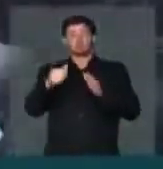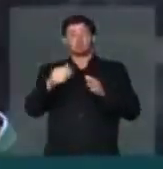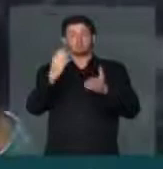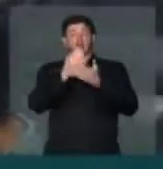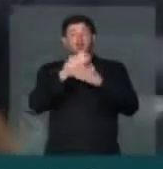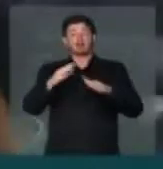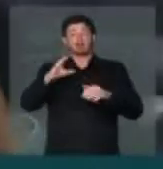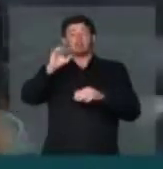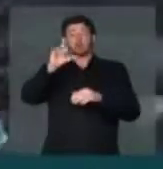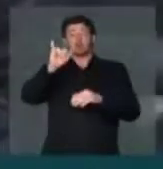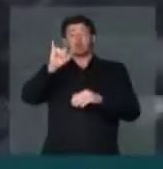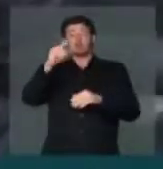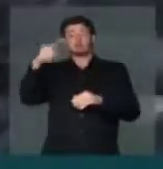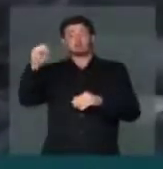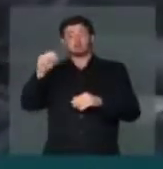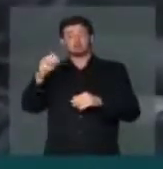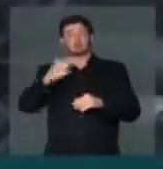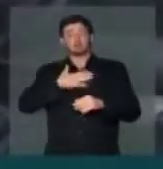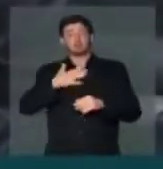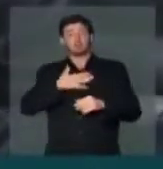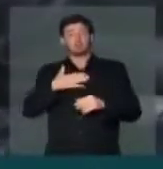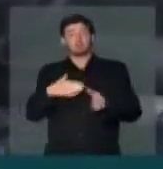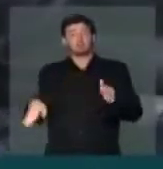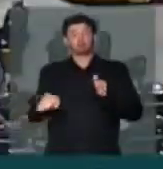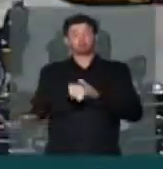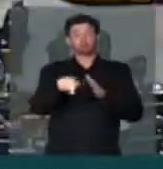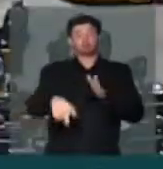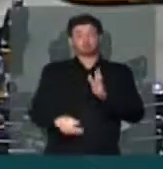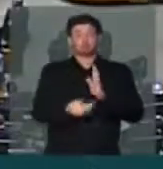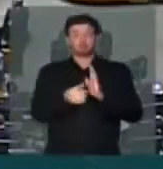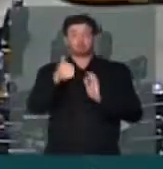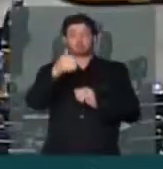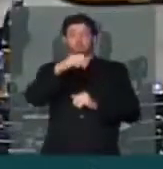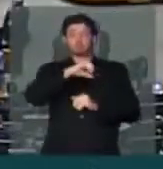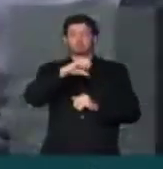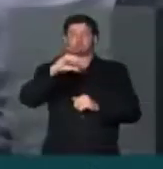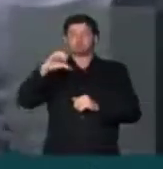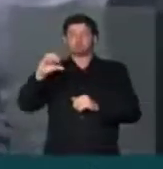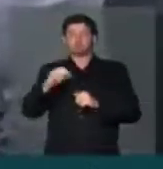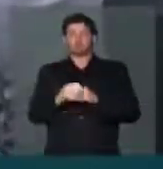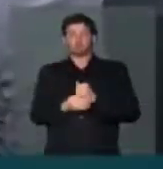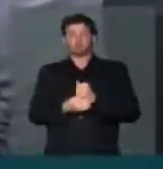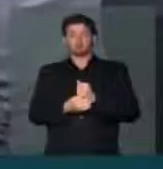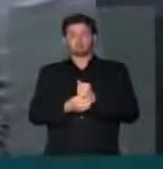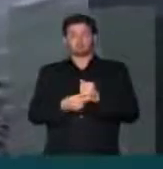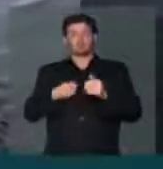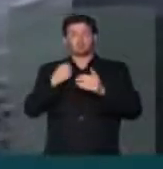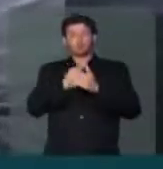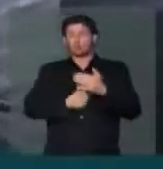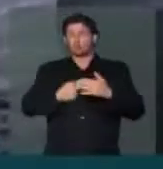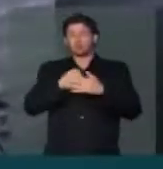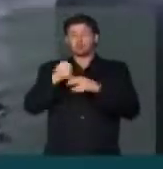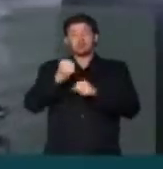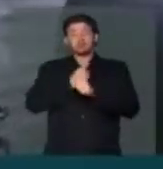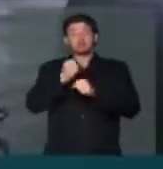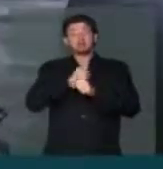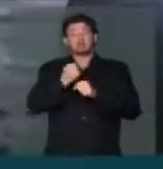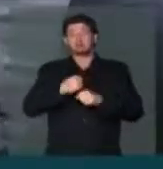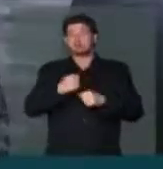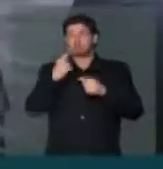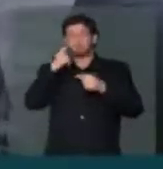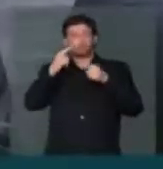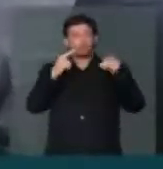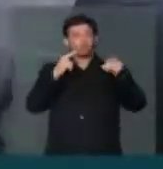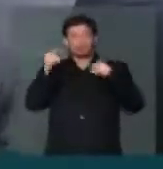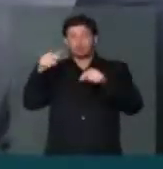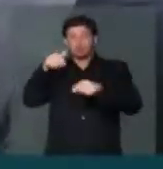das coligações, é da minha autoria, quando cheguei na casa em 1999. Lutei todos esses anos e estou vendo,